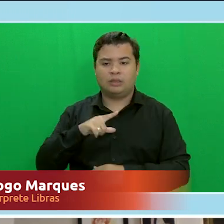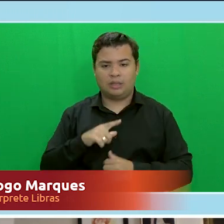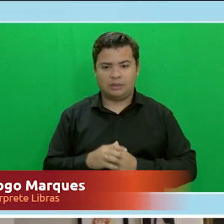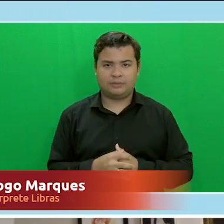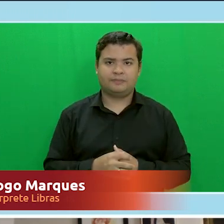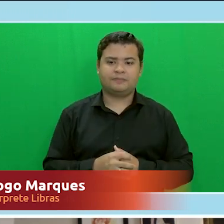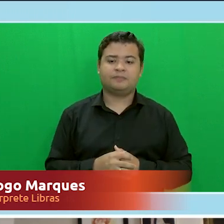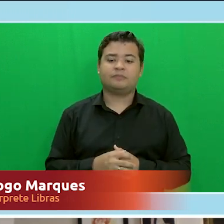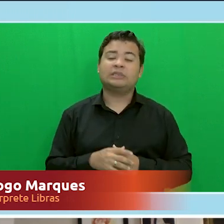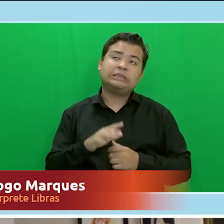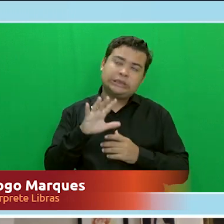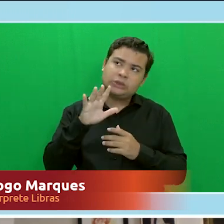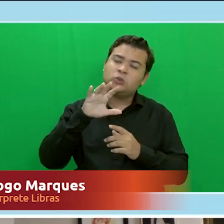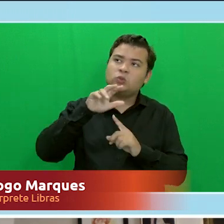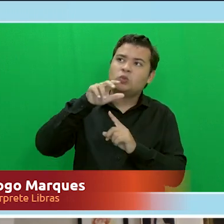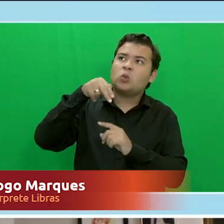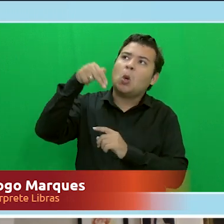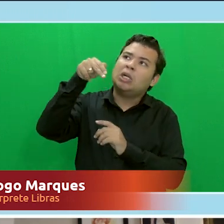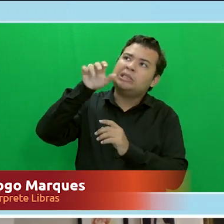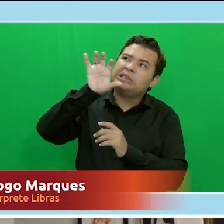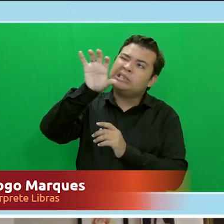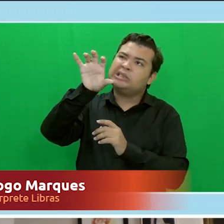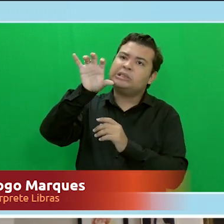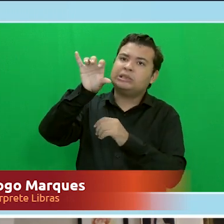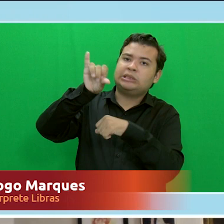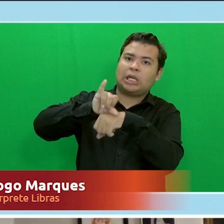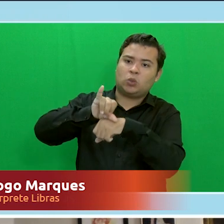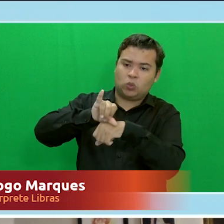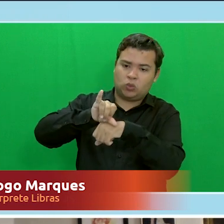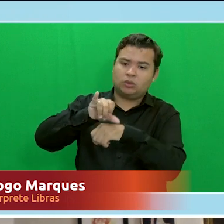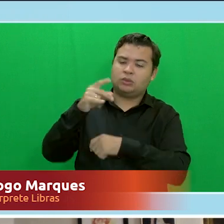né? Em todo o centro-norte